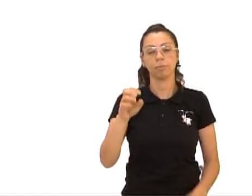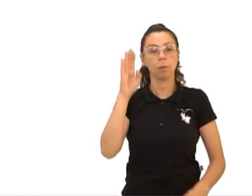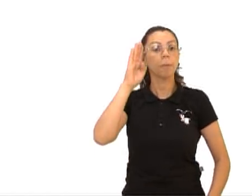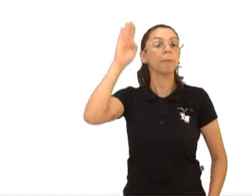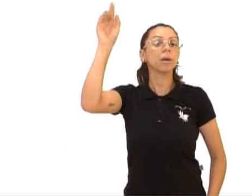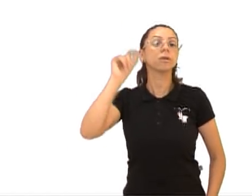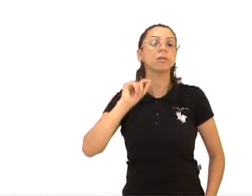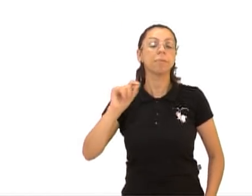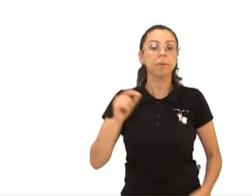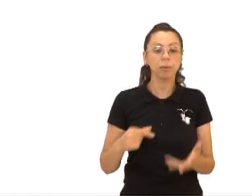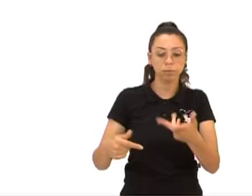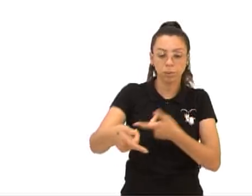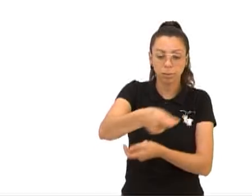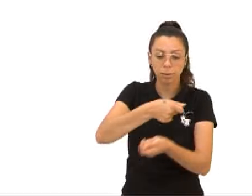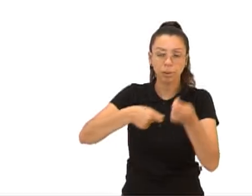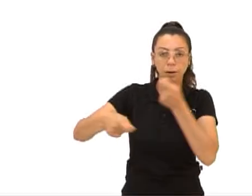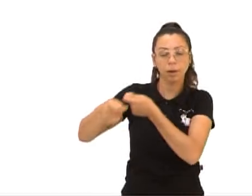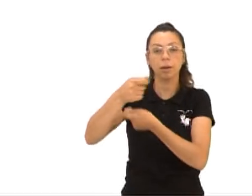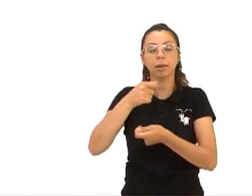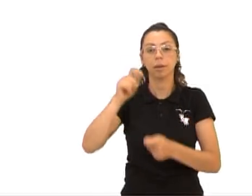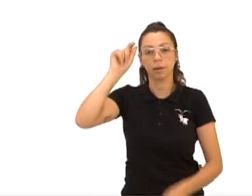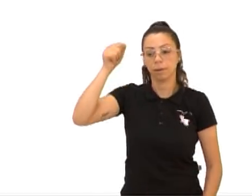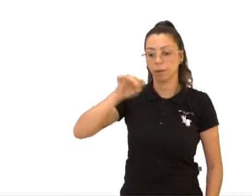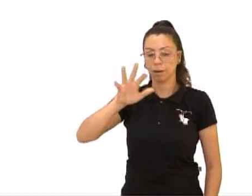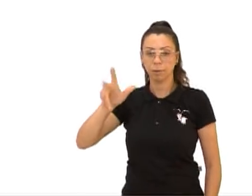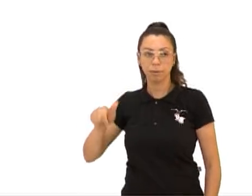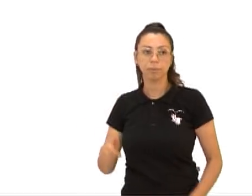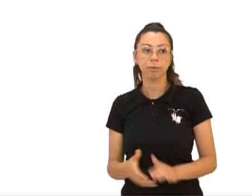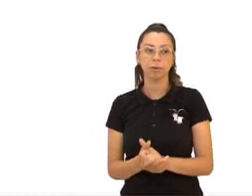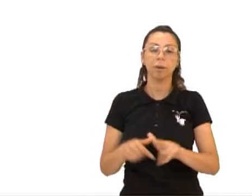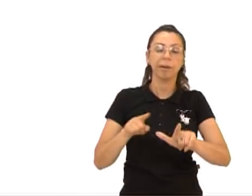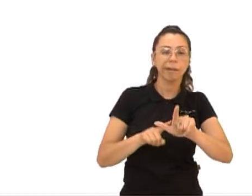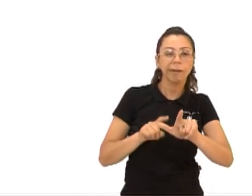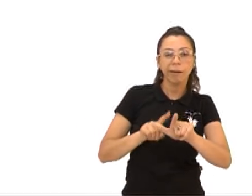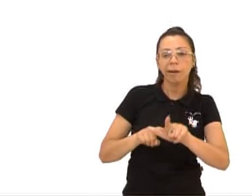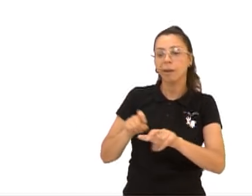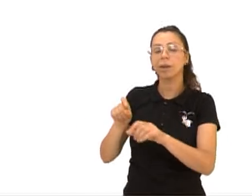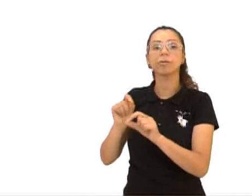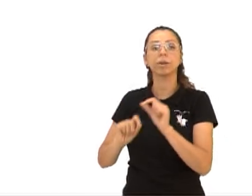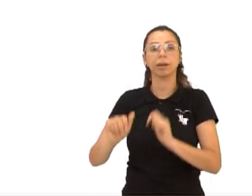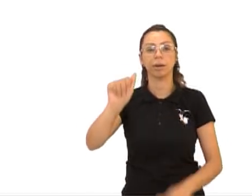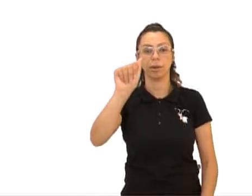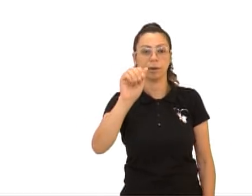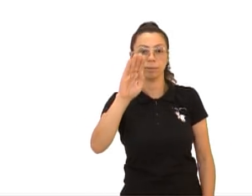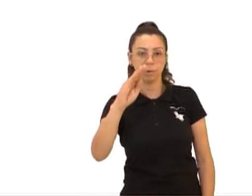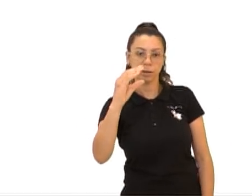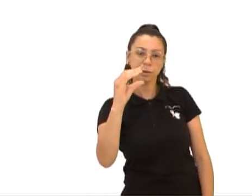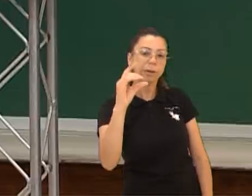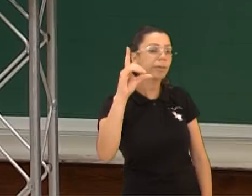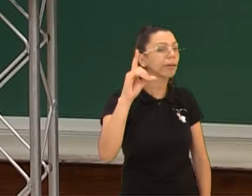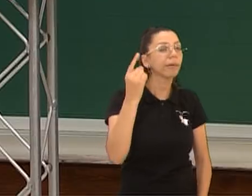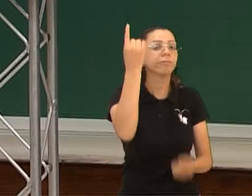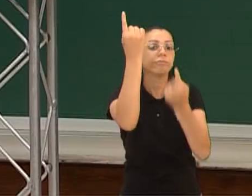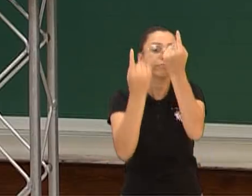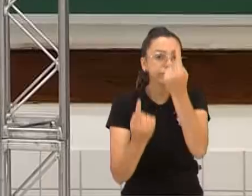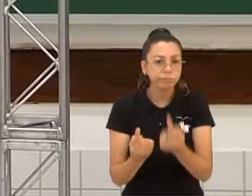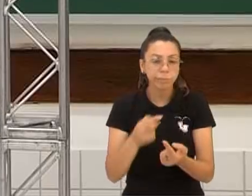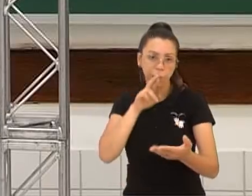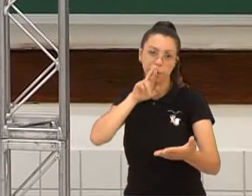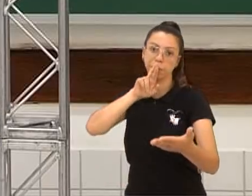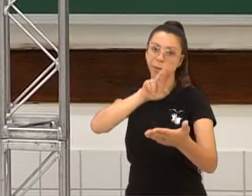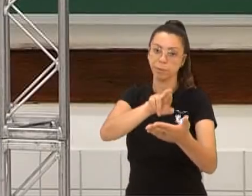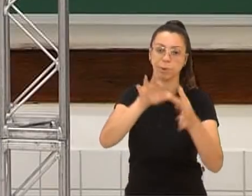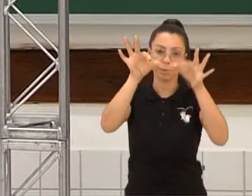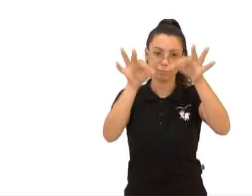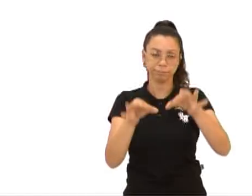Principal fonte de renda da África, né? Seria o setor agrícola, a pecuária, a indústria ou o extrativismo? Vai